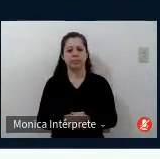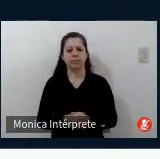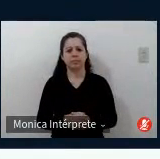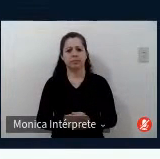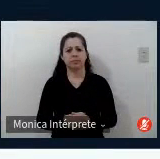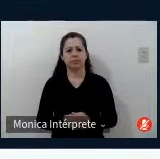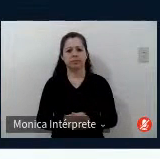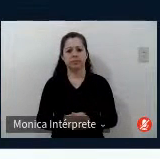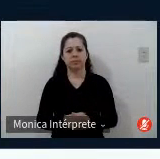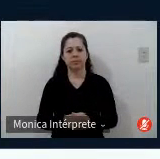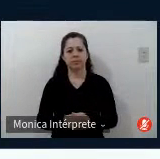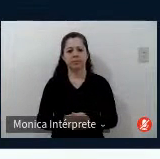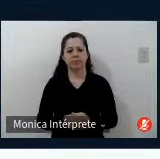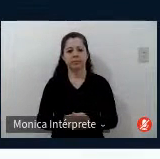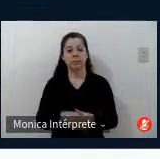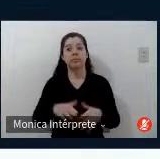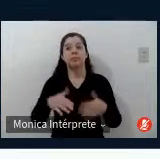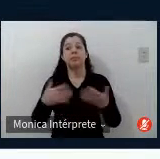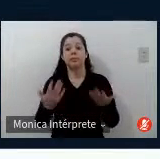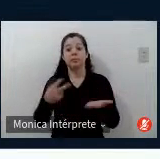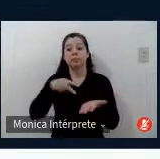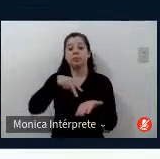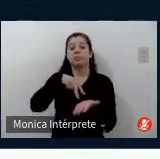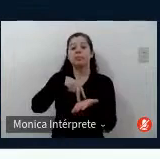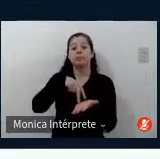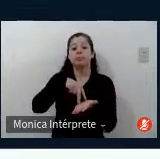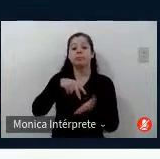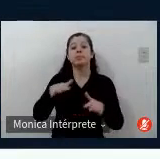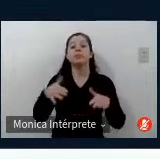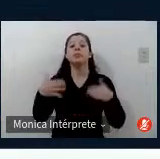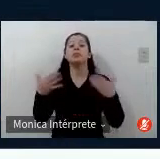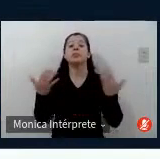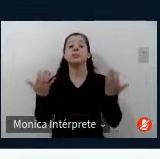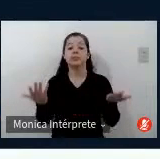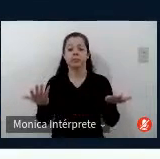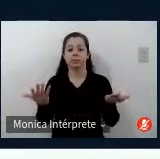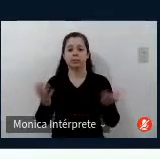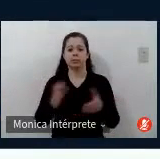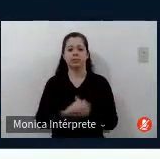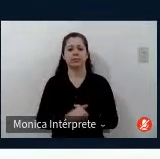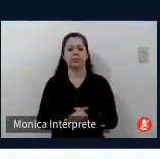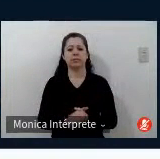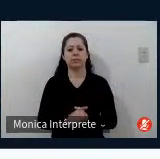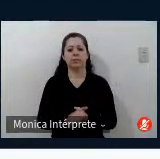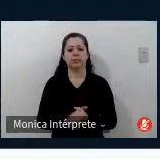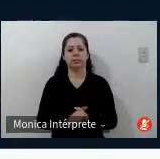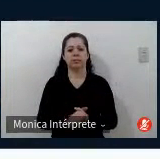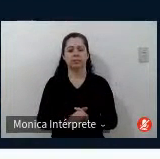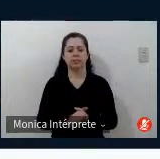Então, quem serão os atores protagonistas dessa política? Então, o documento prevê, né, que